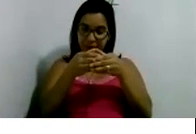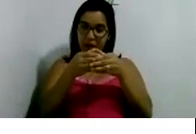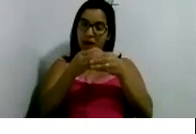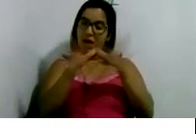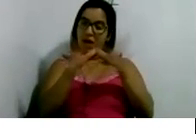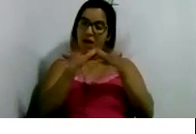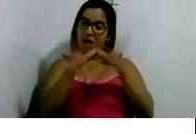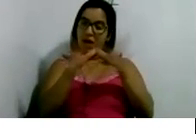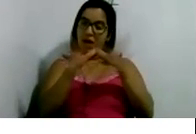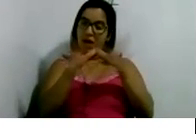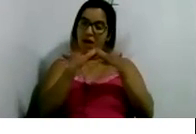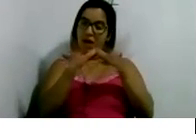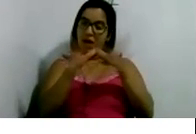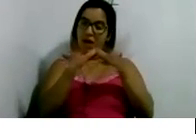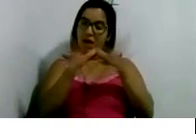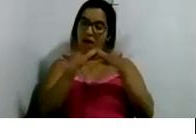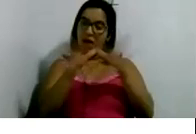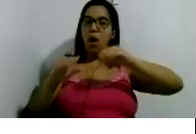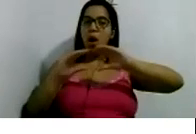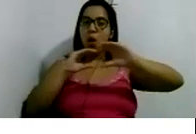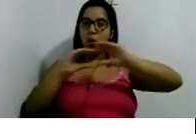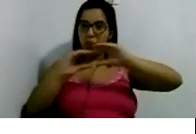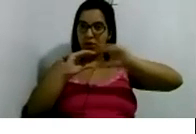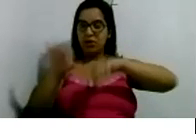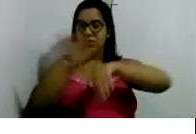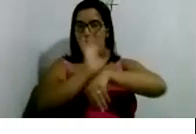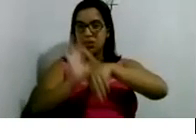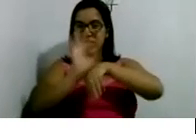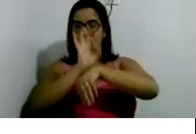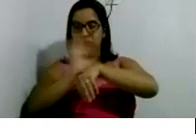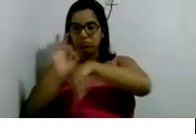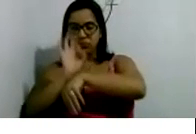uma melhor interação célula a célula.